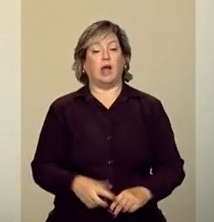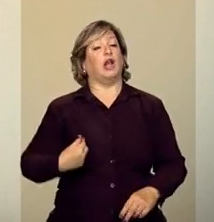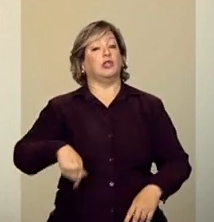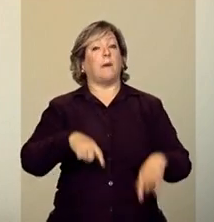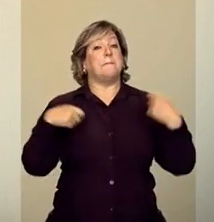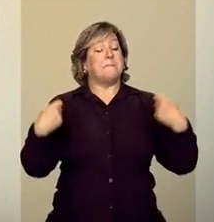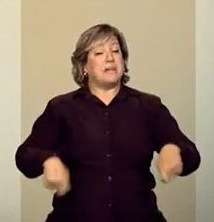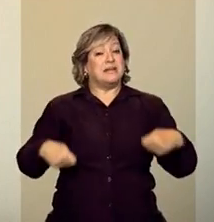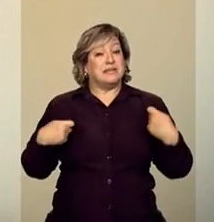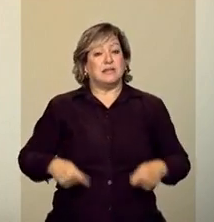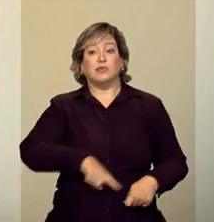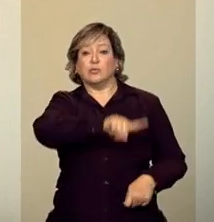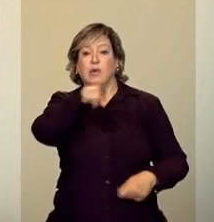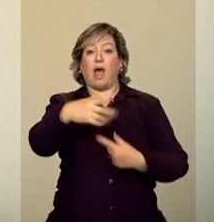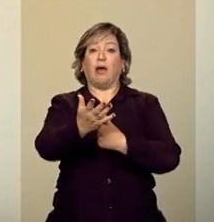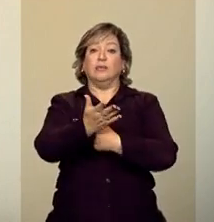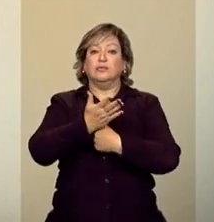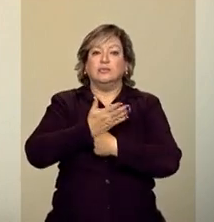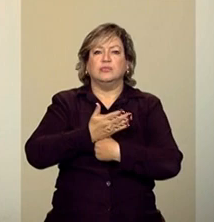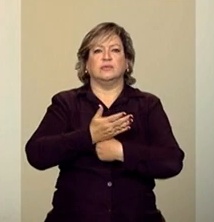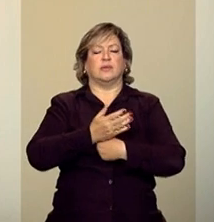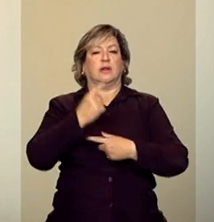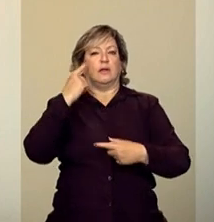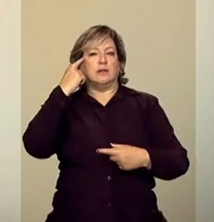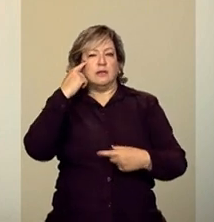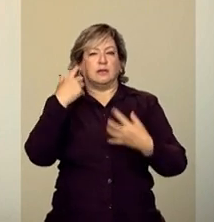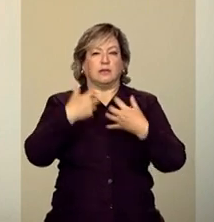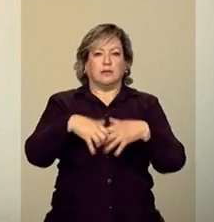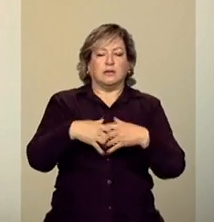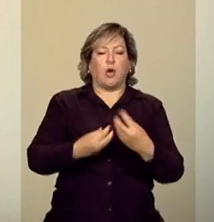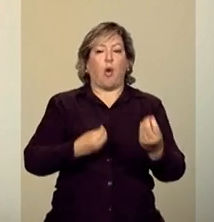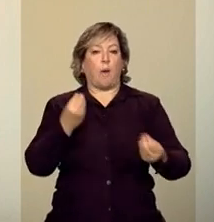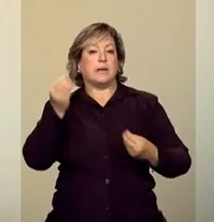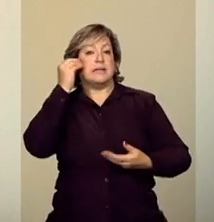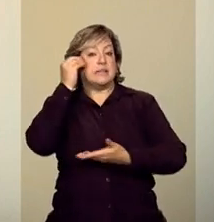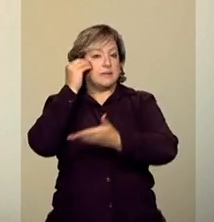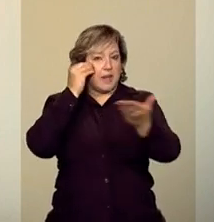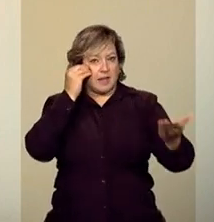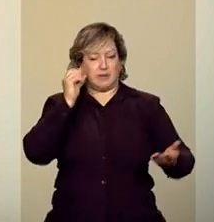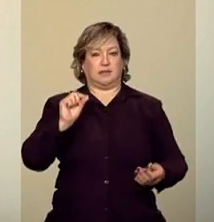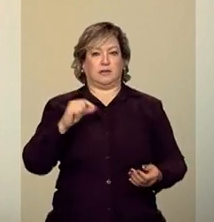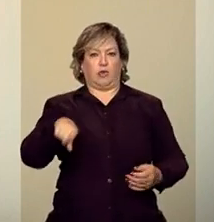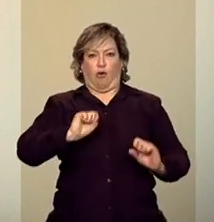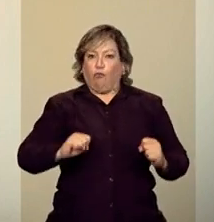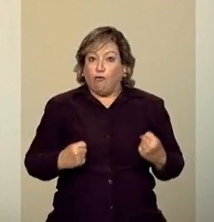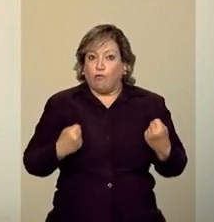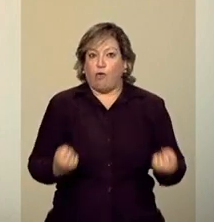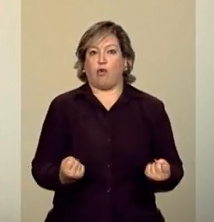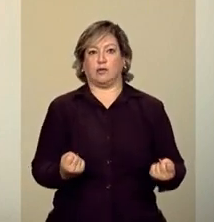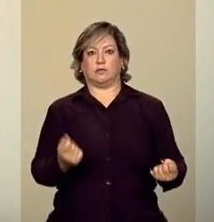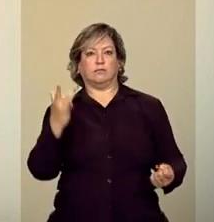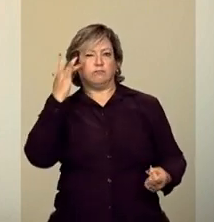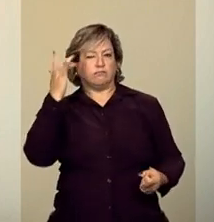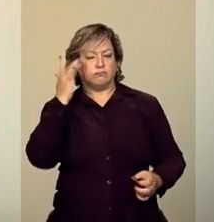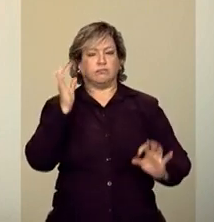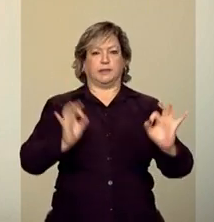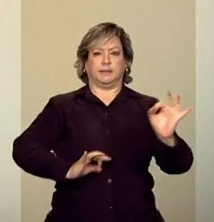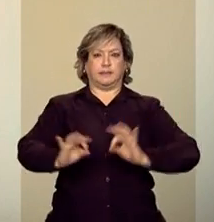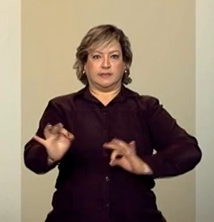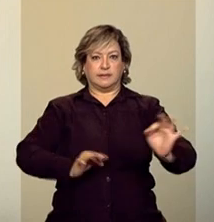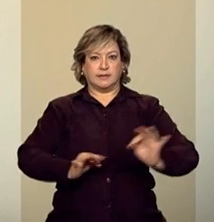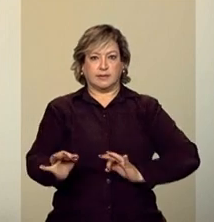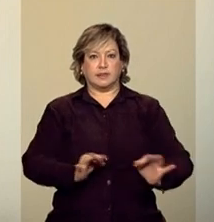Precisamos de suas contribuições, reflexões e experiências, de sua energia e criatividade, de